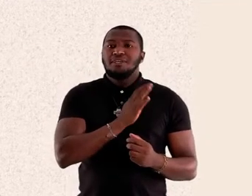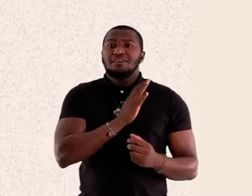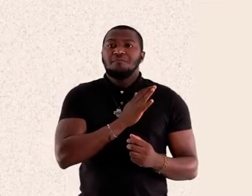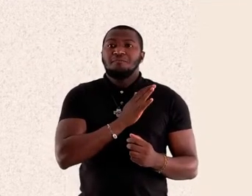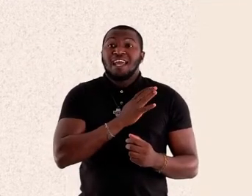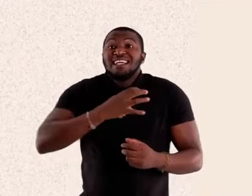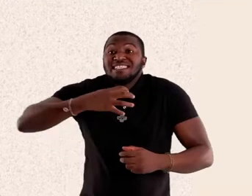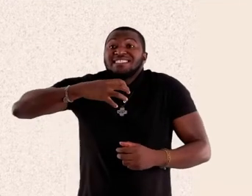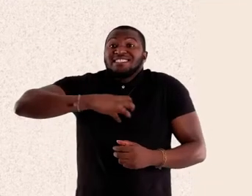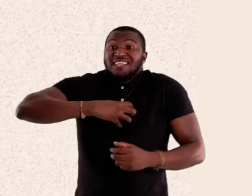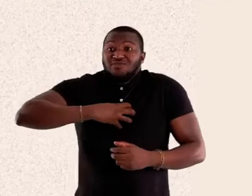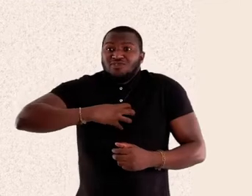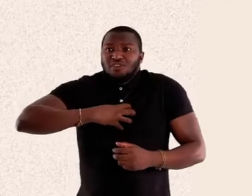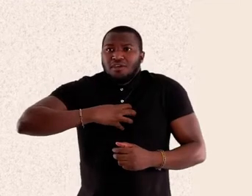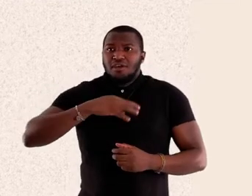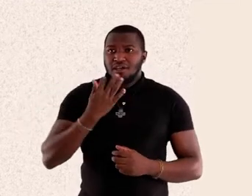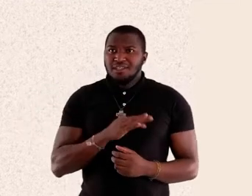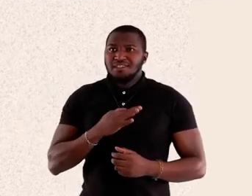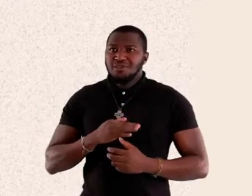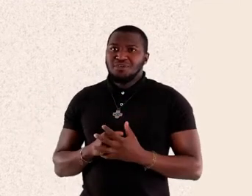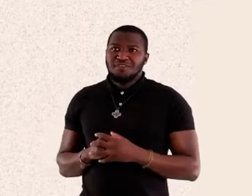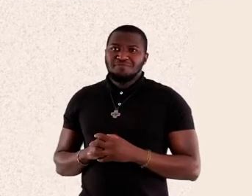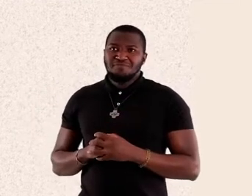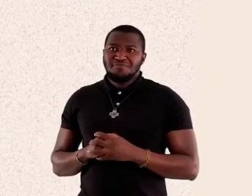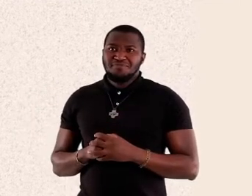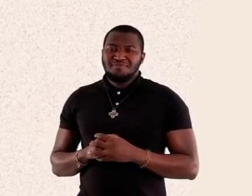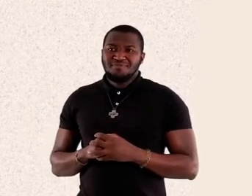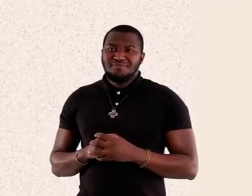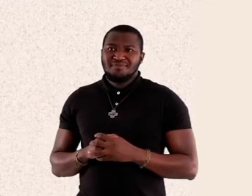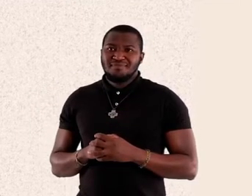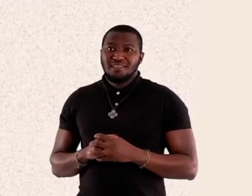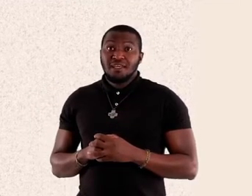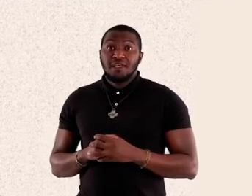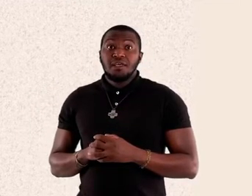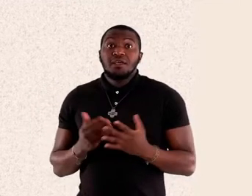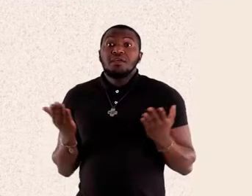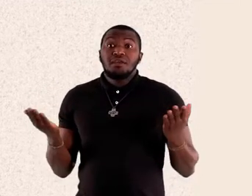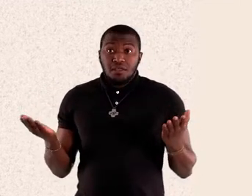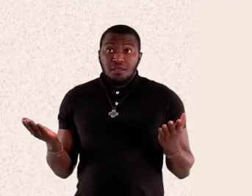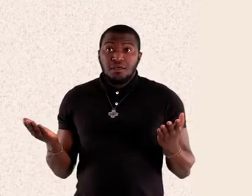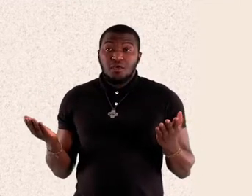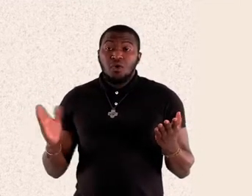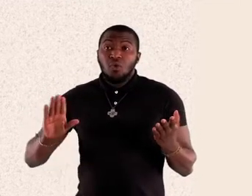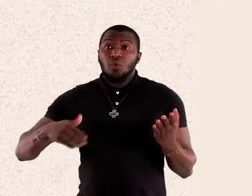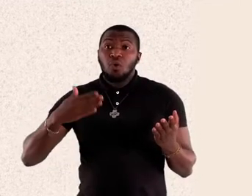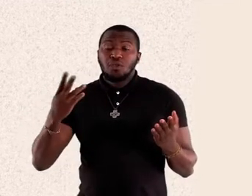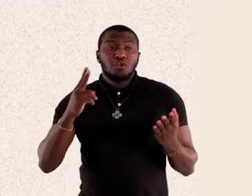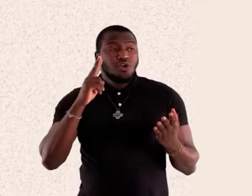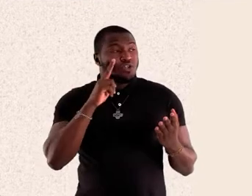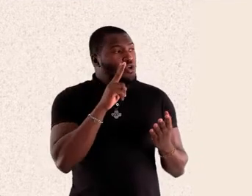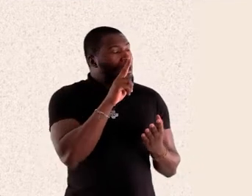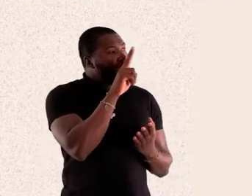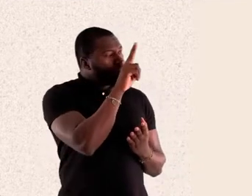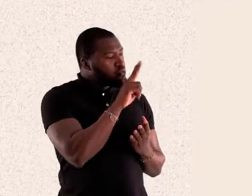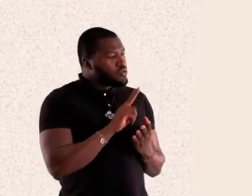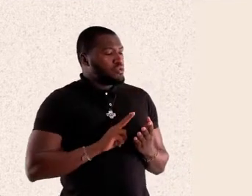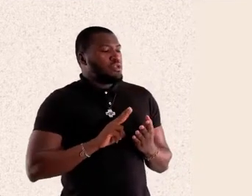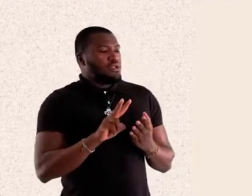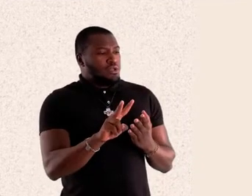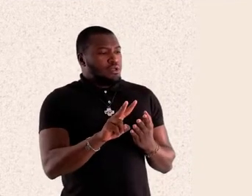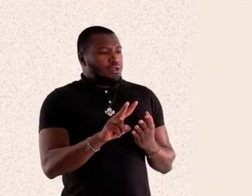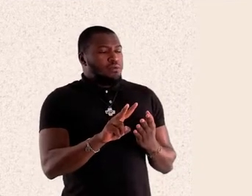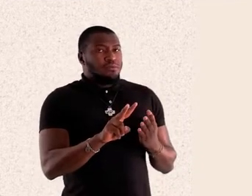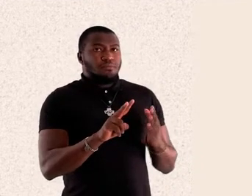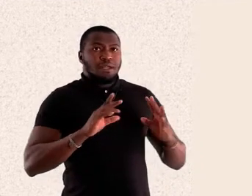dor E aí bom e quando nós olhamos para essa